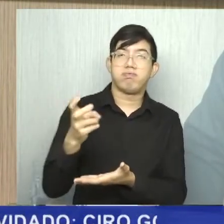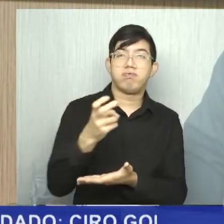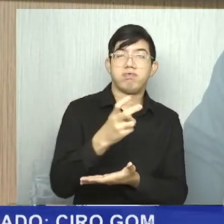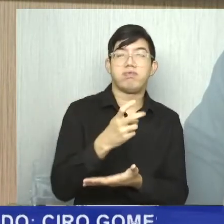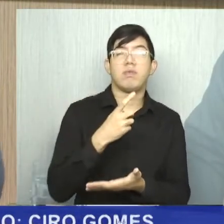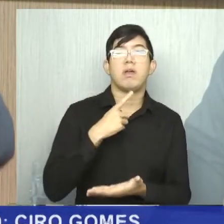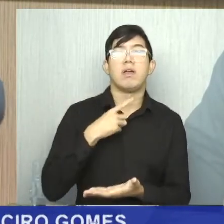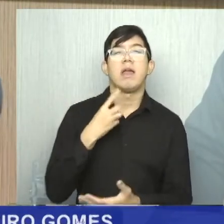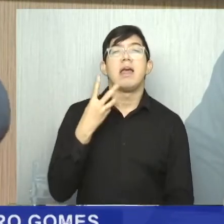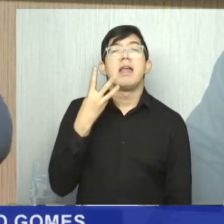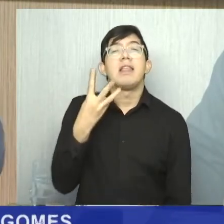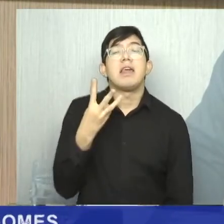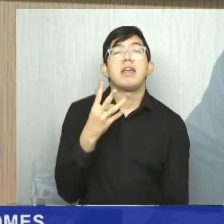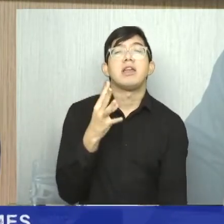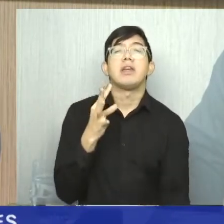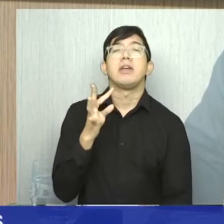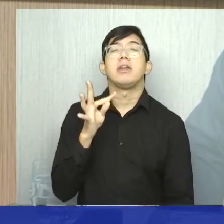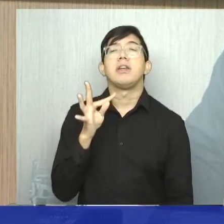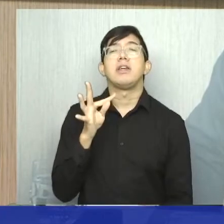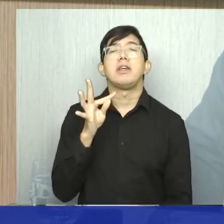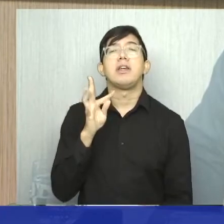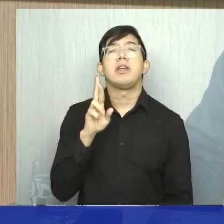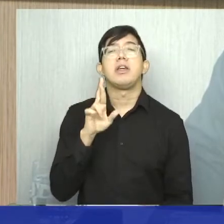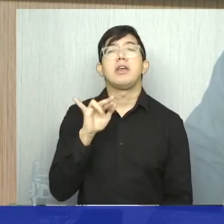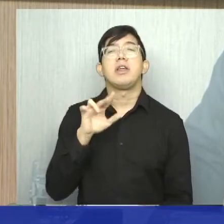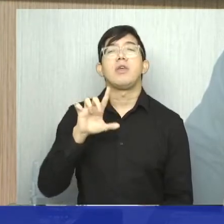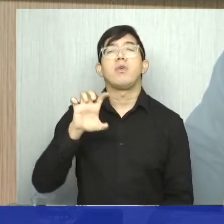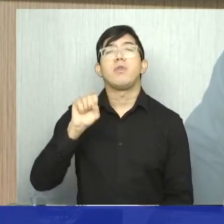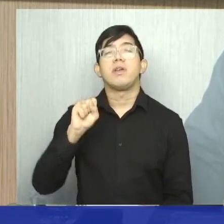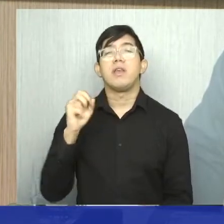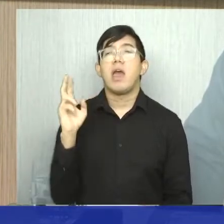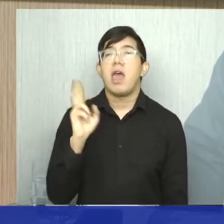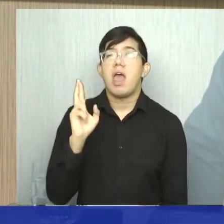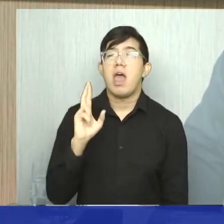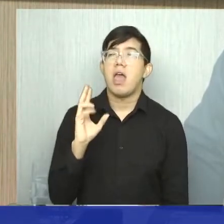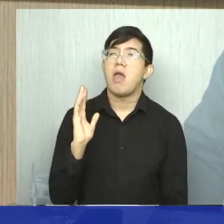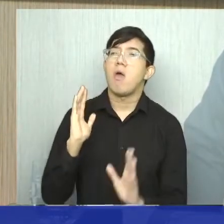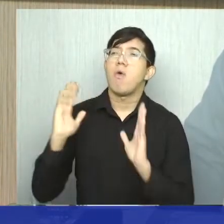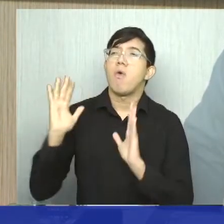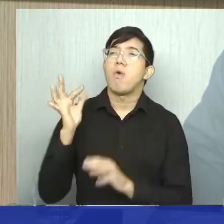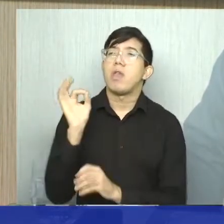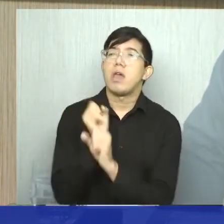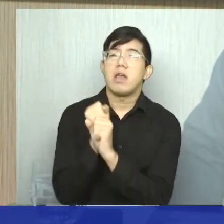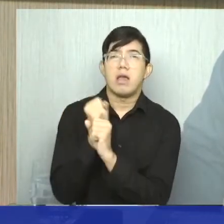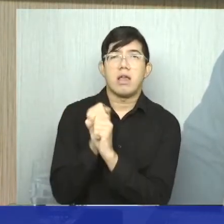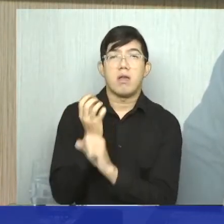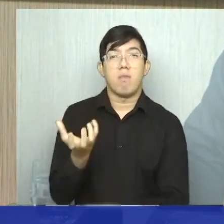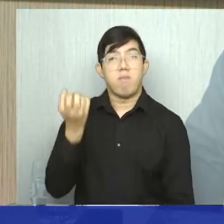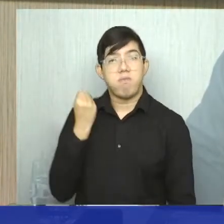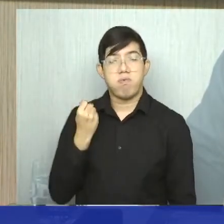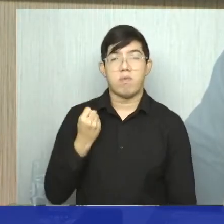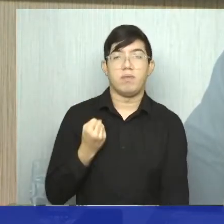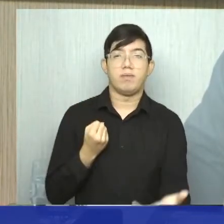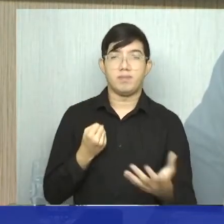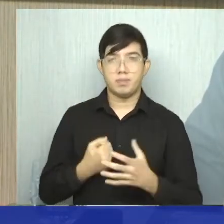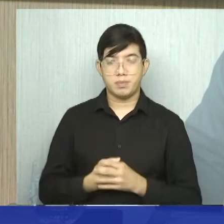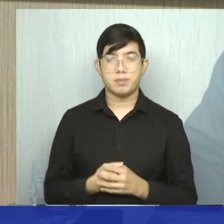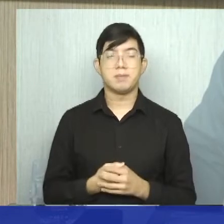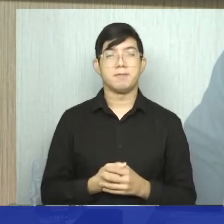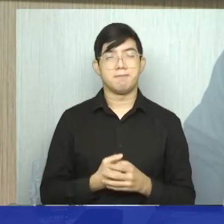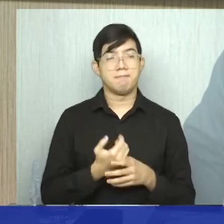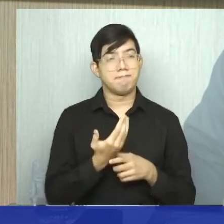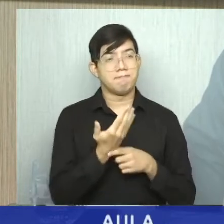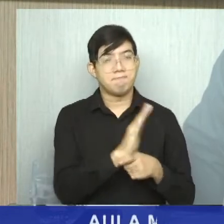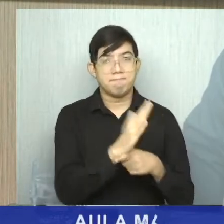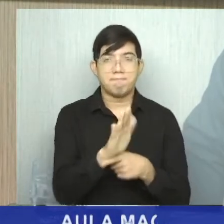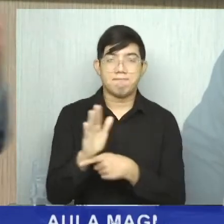10 anos. Aí eu digo de onde é que vem o dinheiro para eu ir qualificando, né, o SUS, a educação, a segurança pública. Você